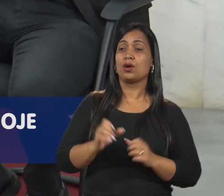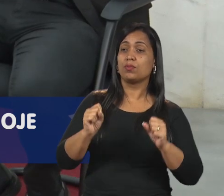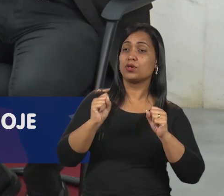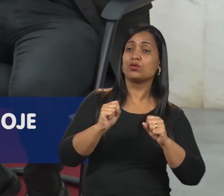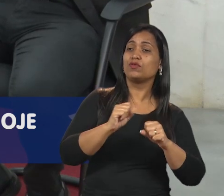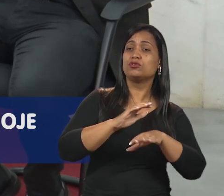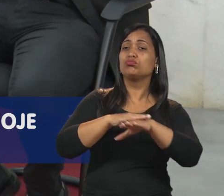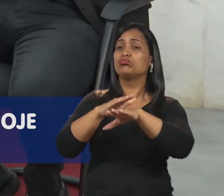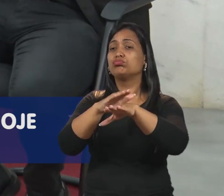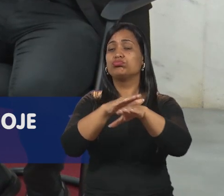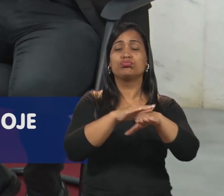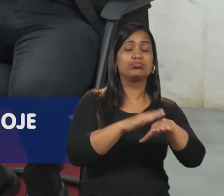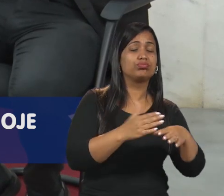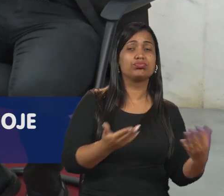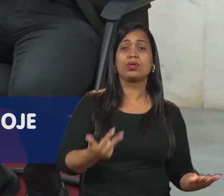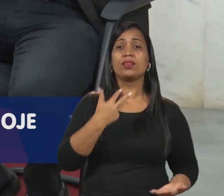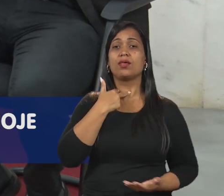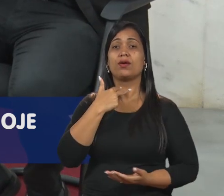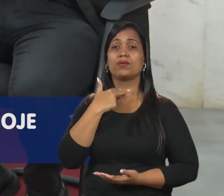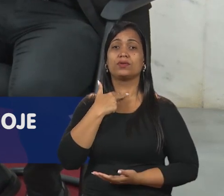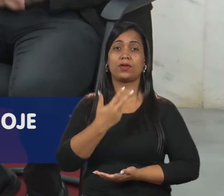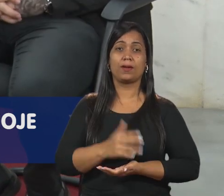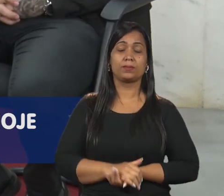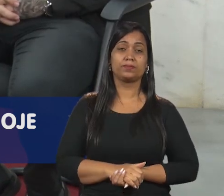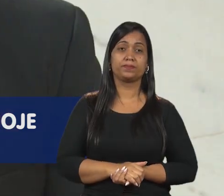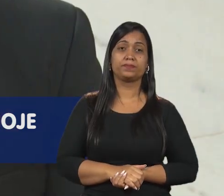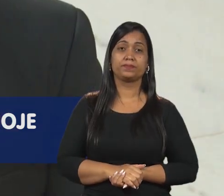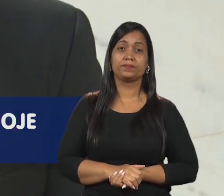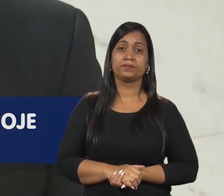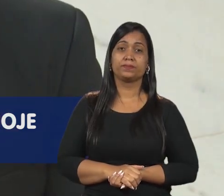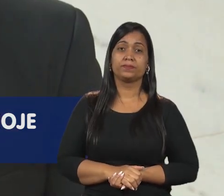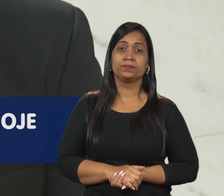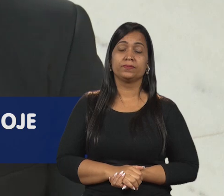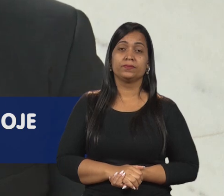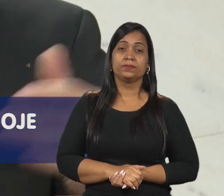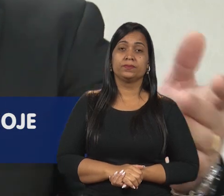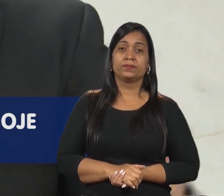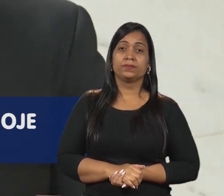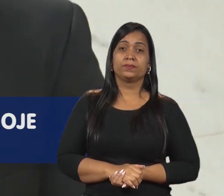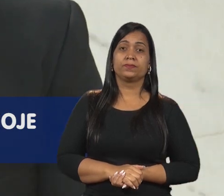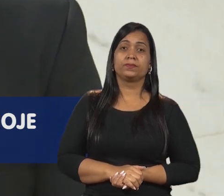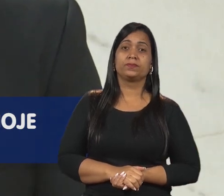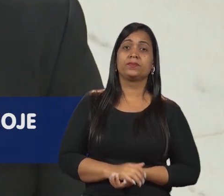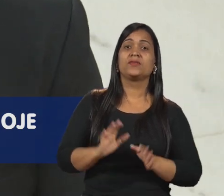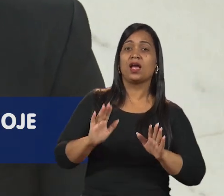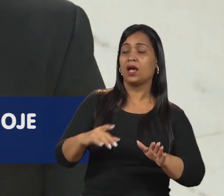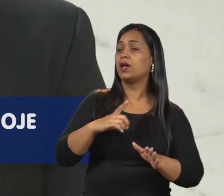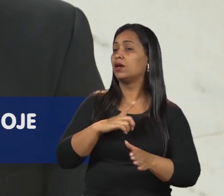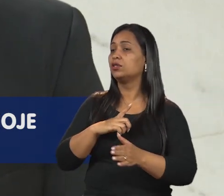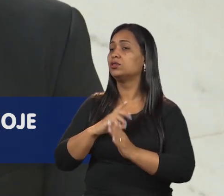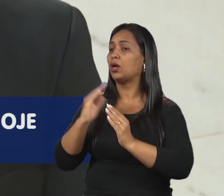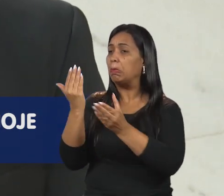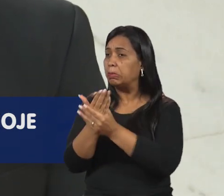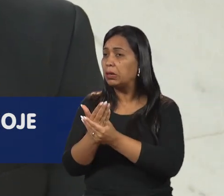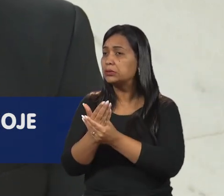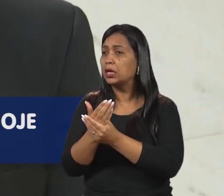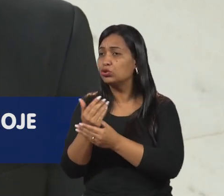Não tem como a gente desenhar possíveis autores, né? Já possuem passagem, não possuem